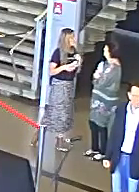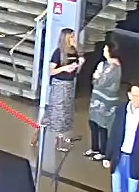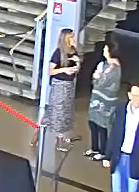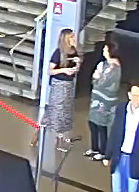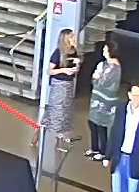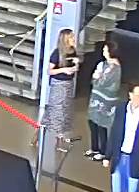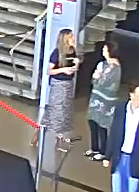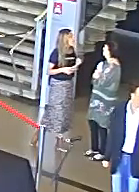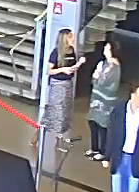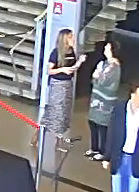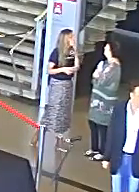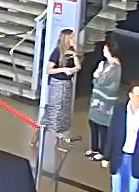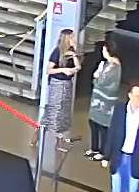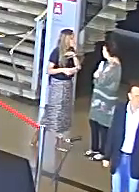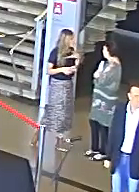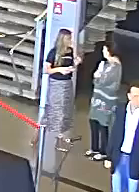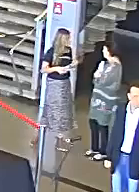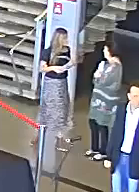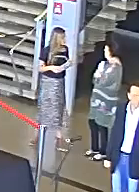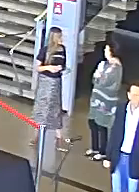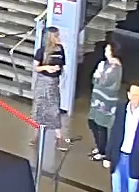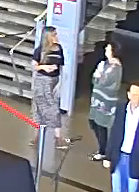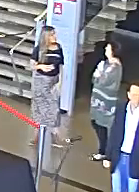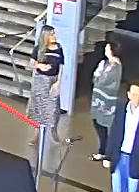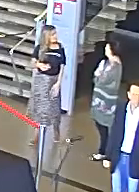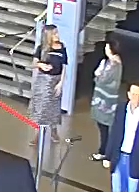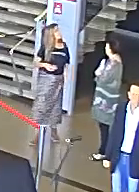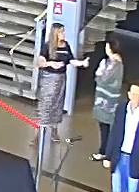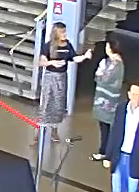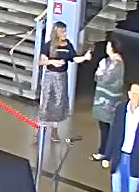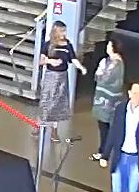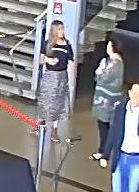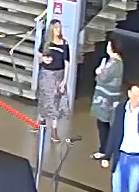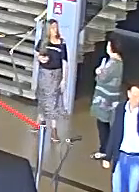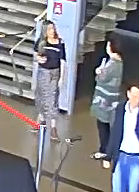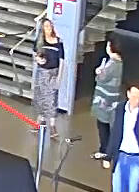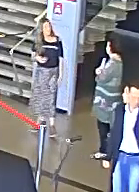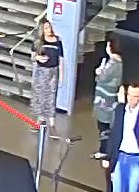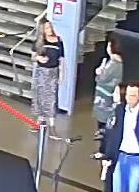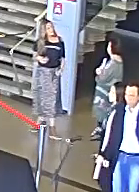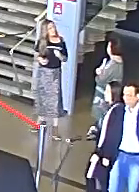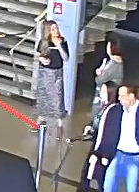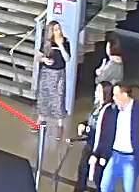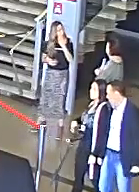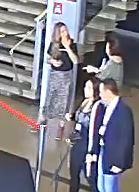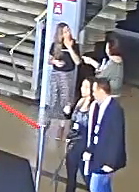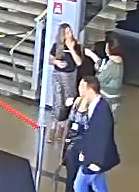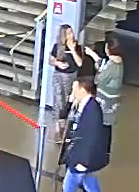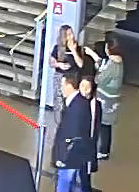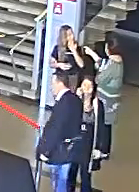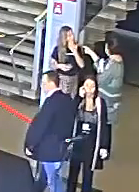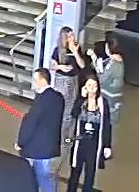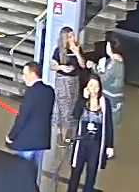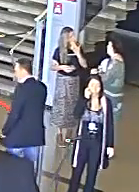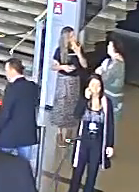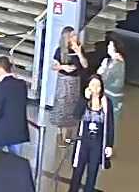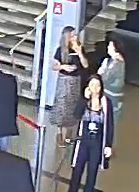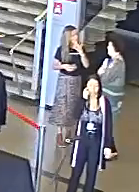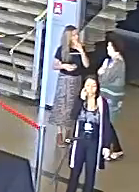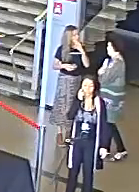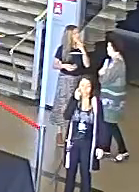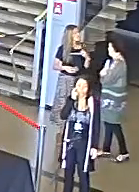e Núbia Nogueira Cesare águila que nos acompanharão nessa reunião estão aqui à nossa esquerda